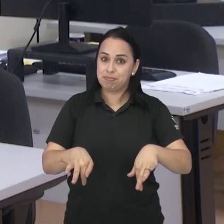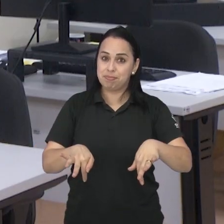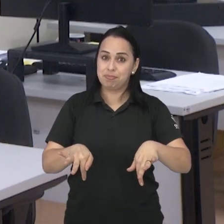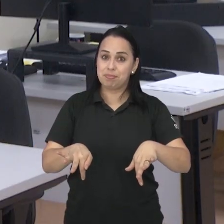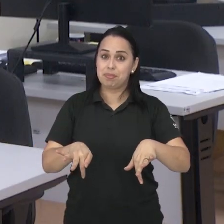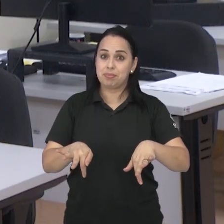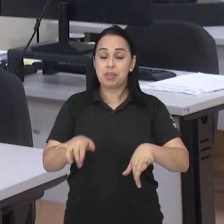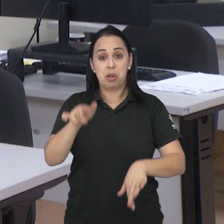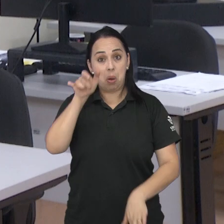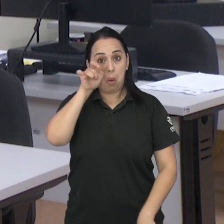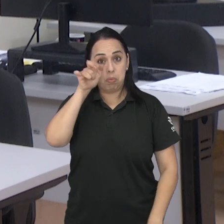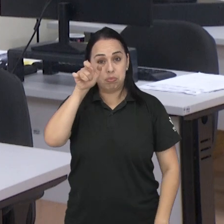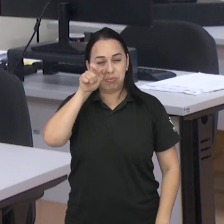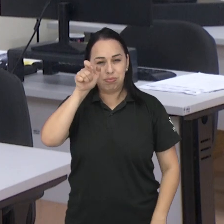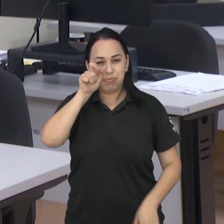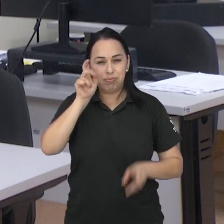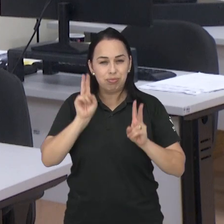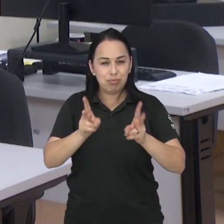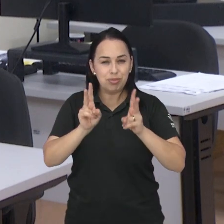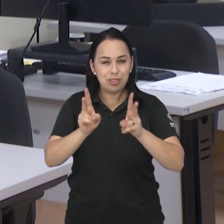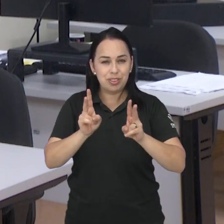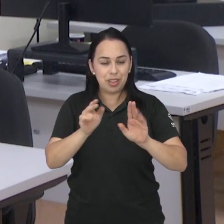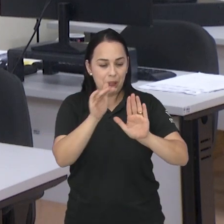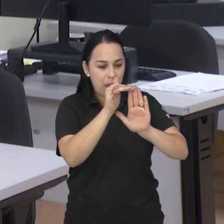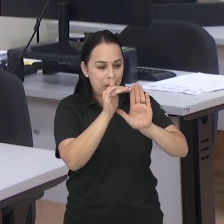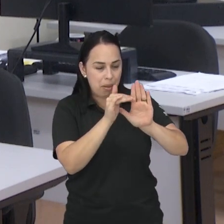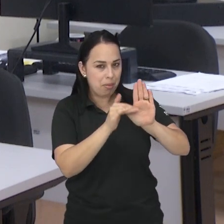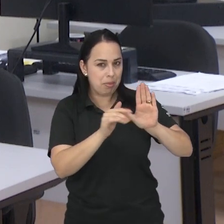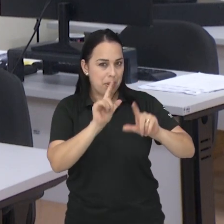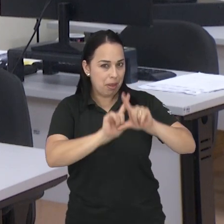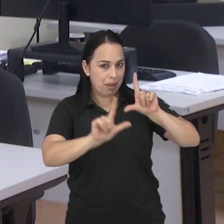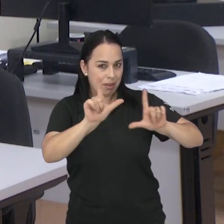fica por aqui, mas continue com a gente aqui na programação